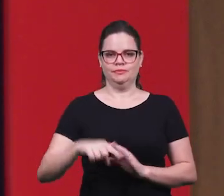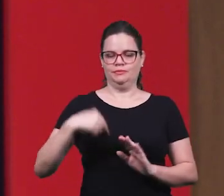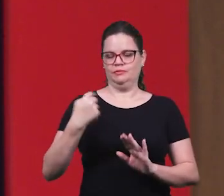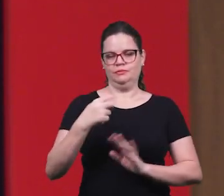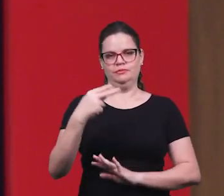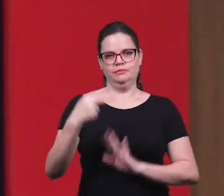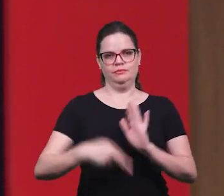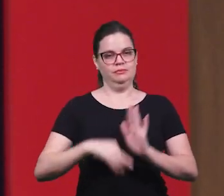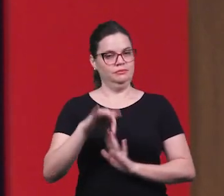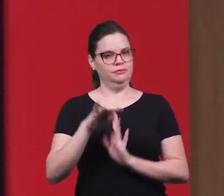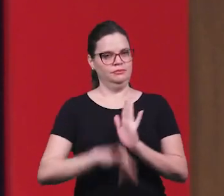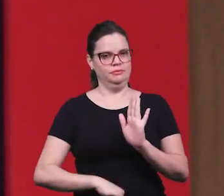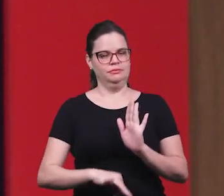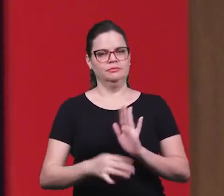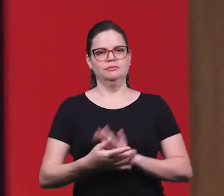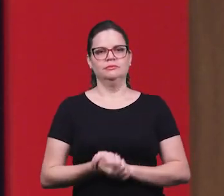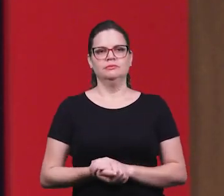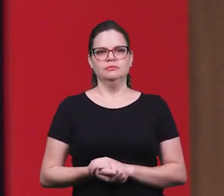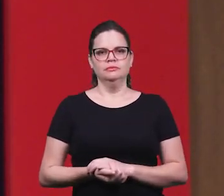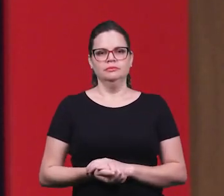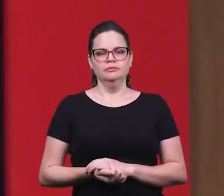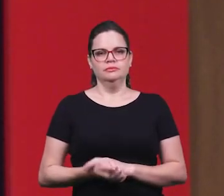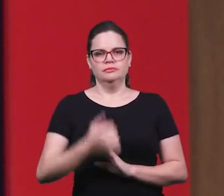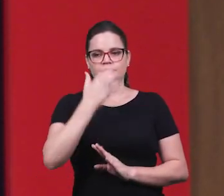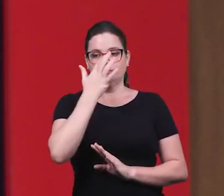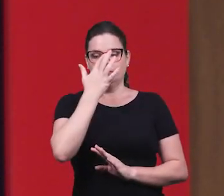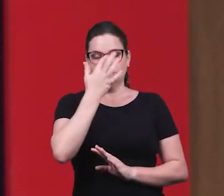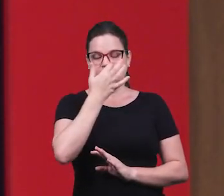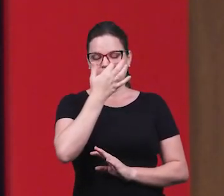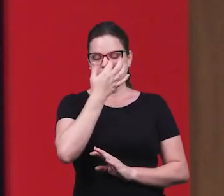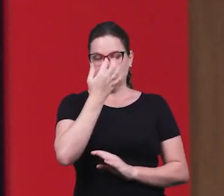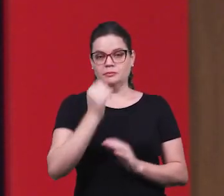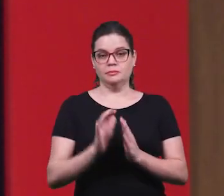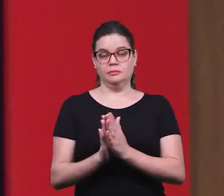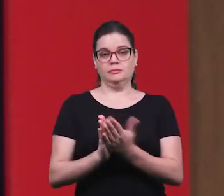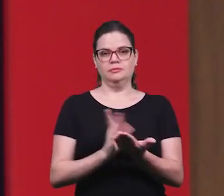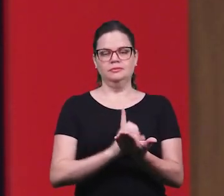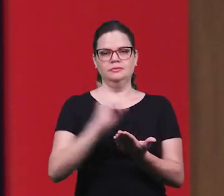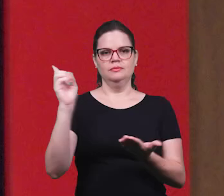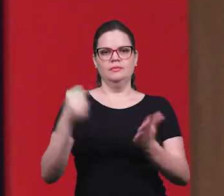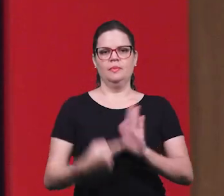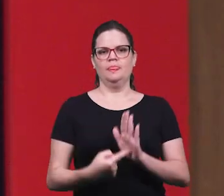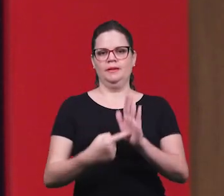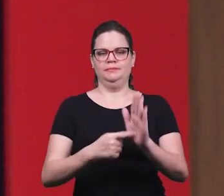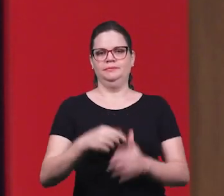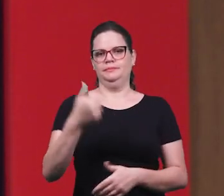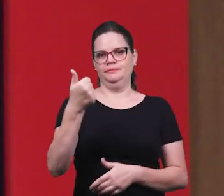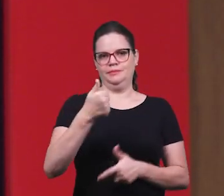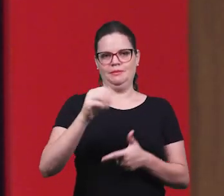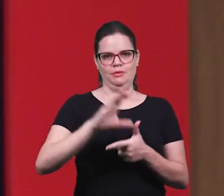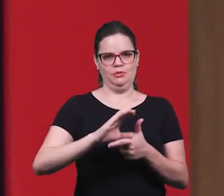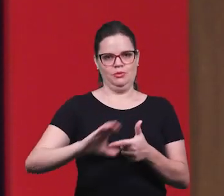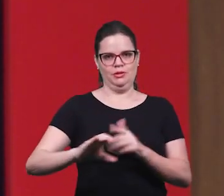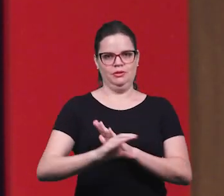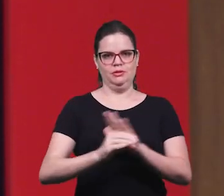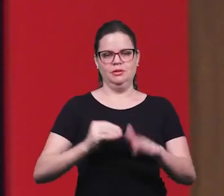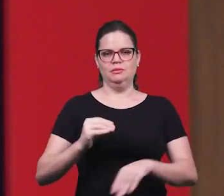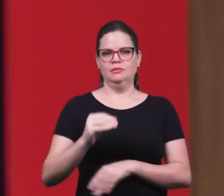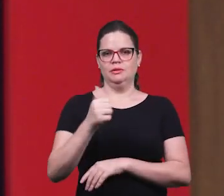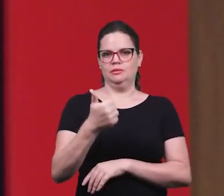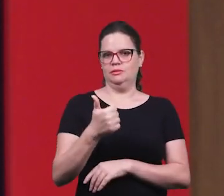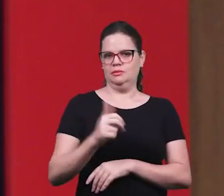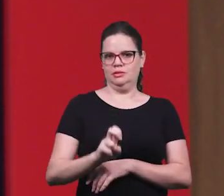texto base, antes de nós iniciarmos aqui, se encontra em 1 Coríntios, no capítulo